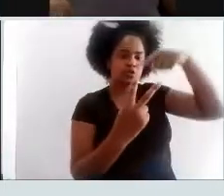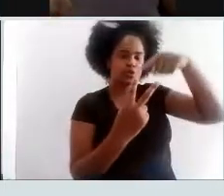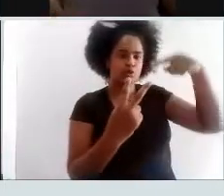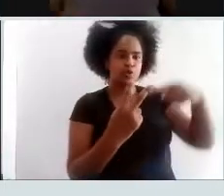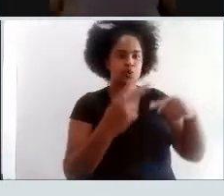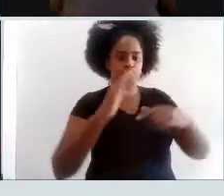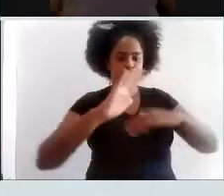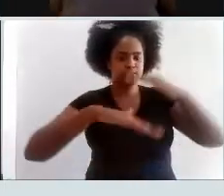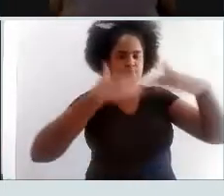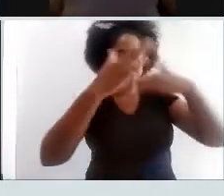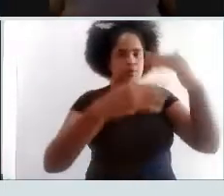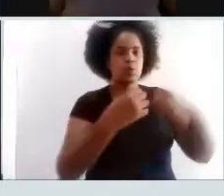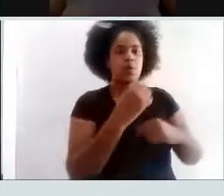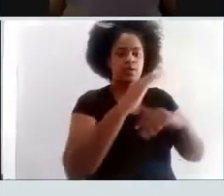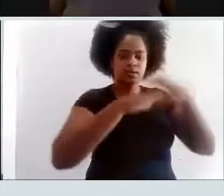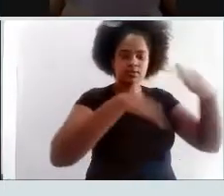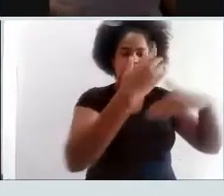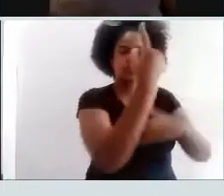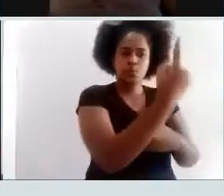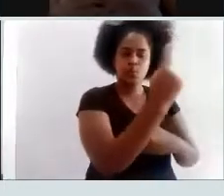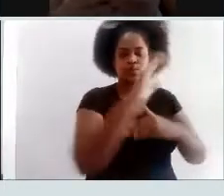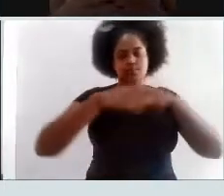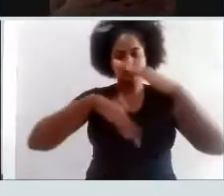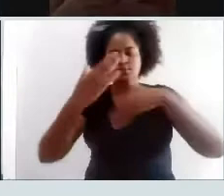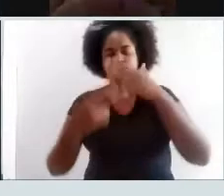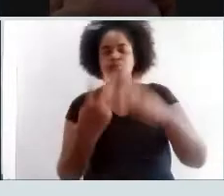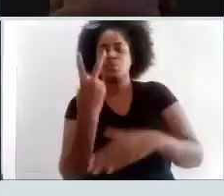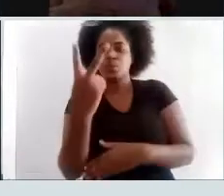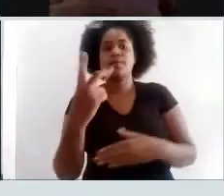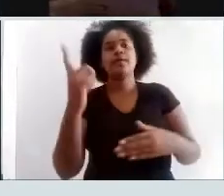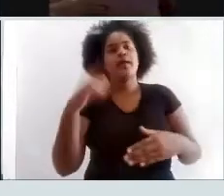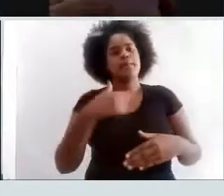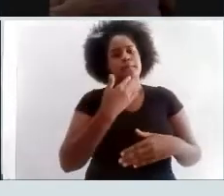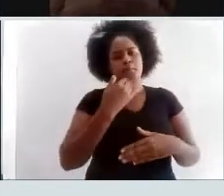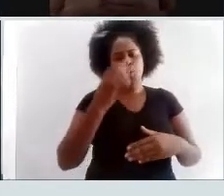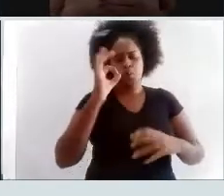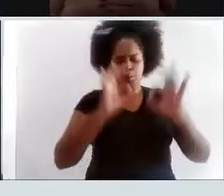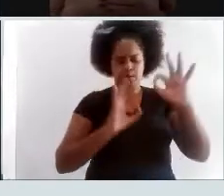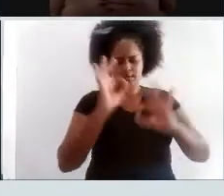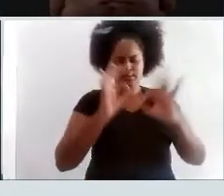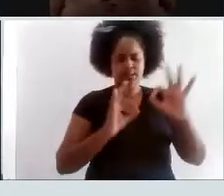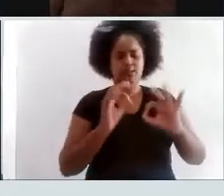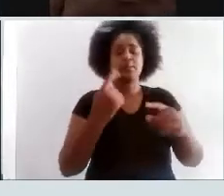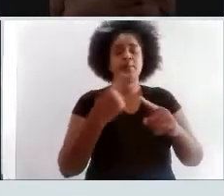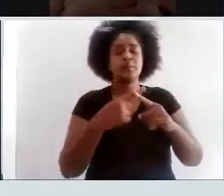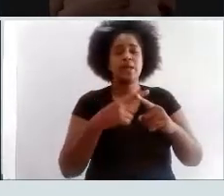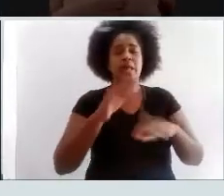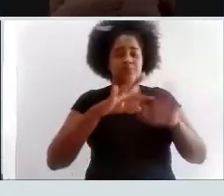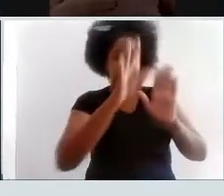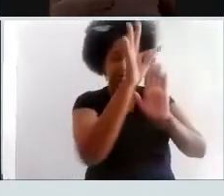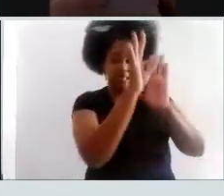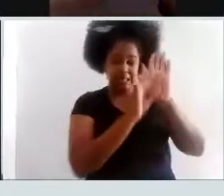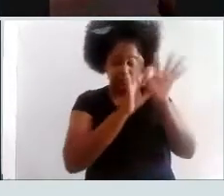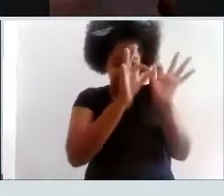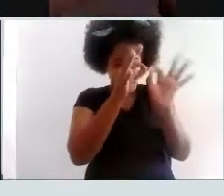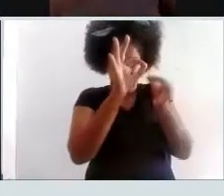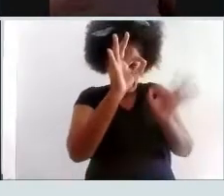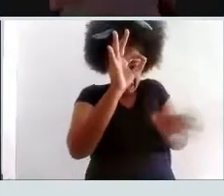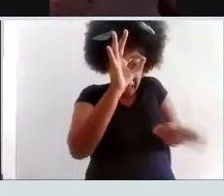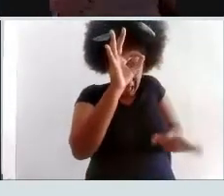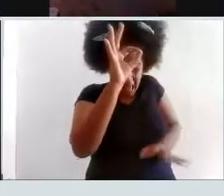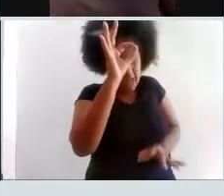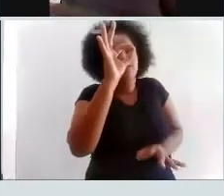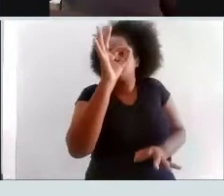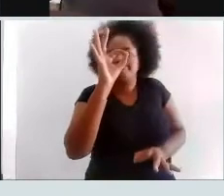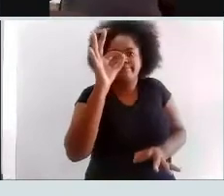desenvolvimento 2, porque vai ficar mais organizado e não fica aquele parágrafo enorme, né? Quando tem 3 parágrafos, fica um parágrafo do meio